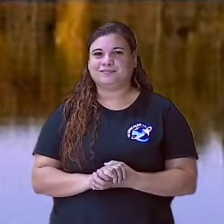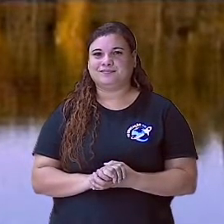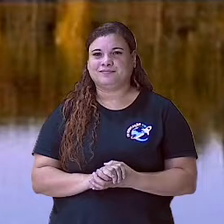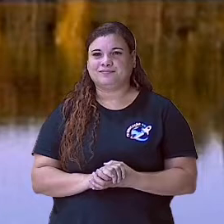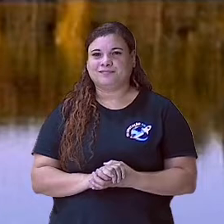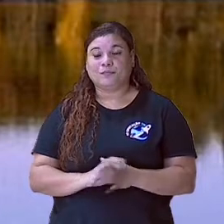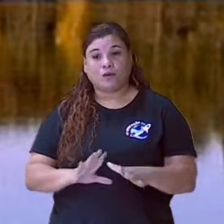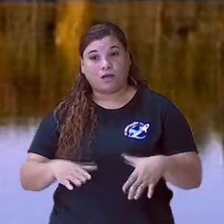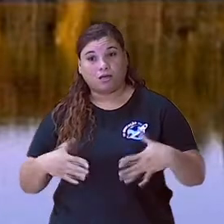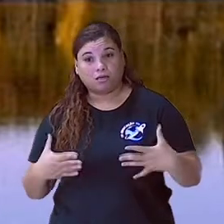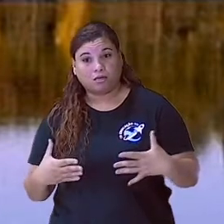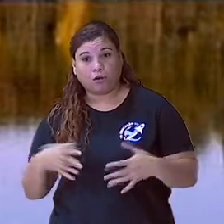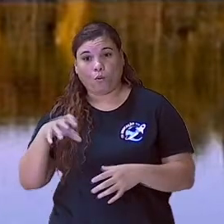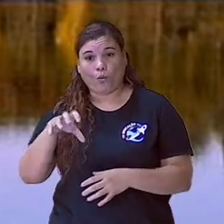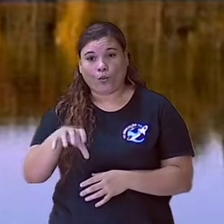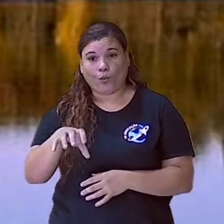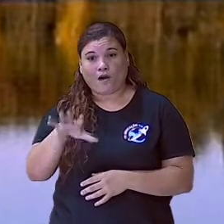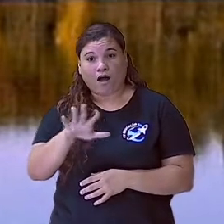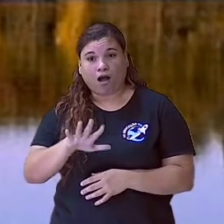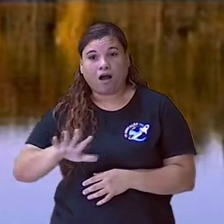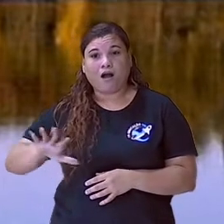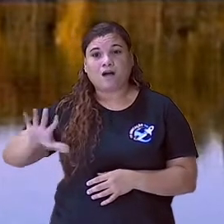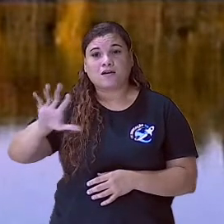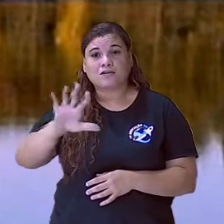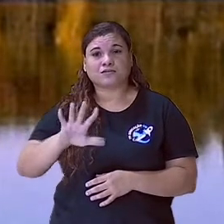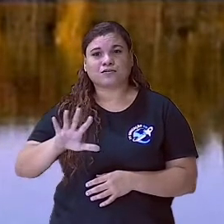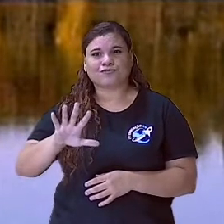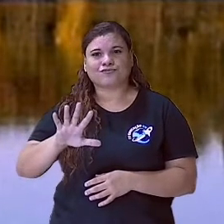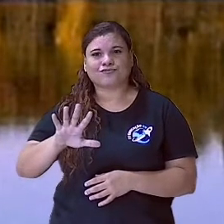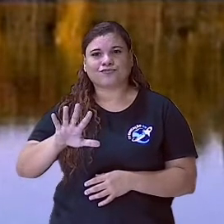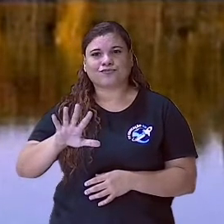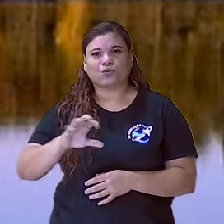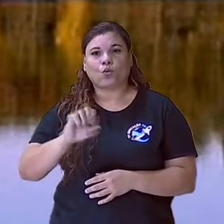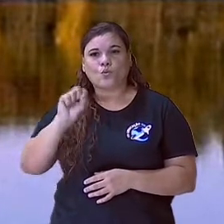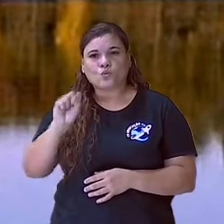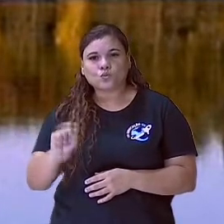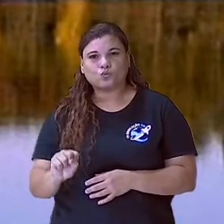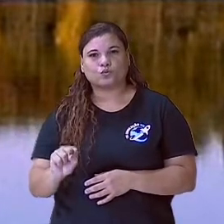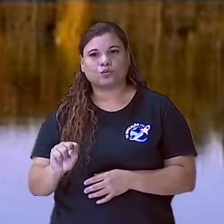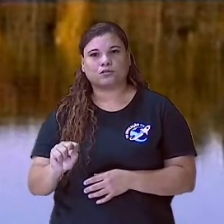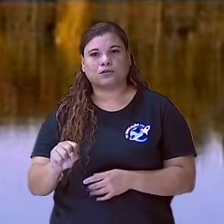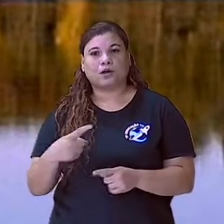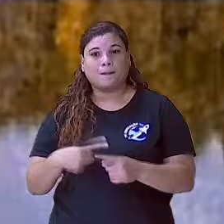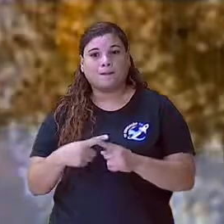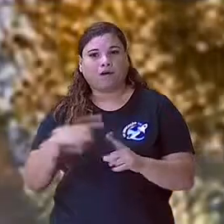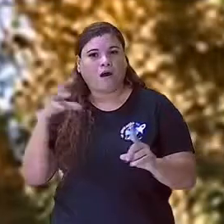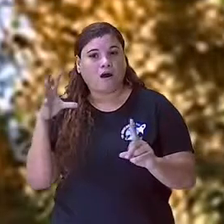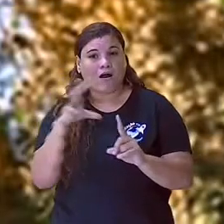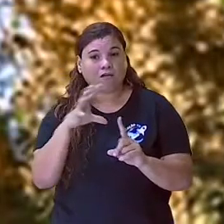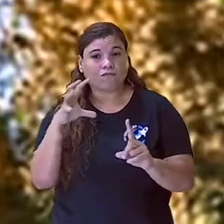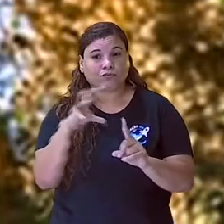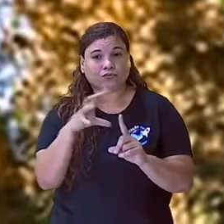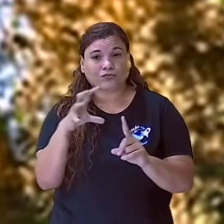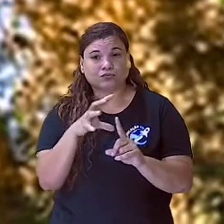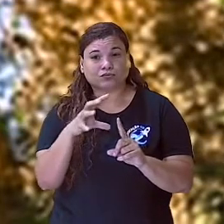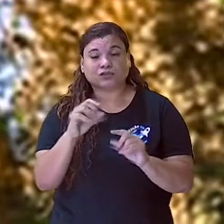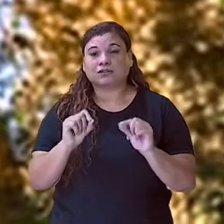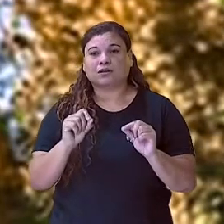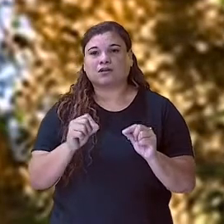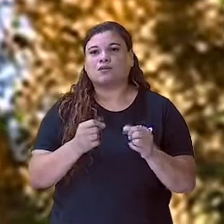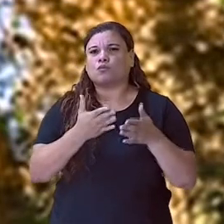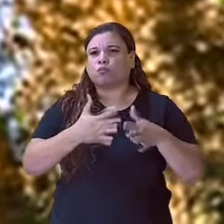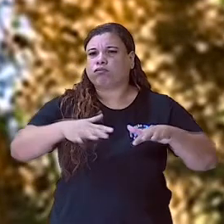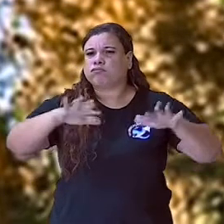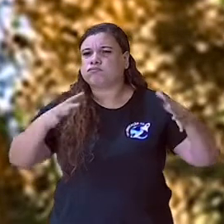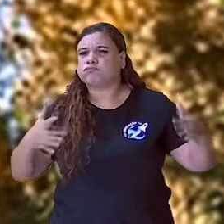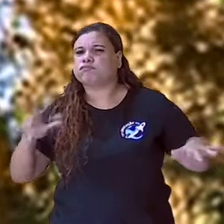na região que sofre a influência do mar Mediterrâneo. Ok? E aí, a próxima foto, olhem